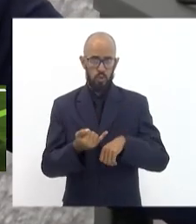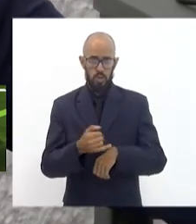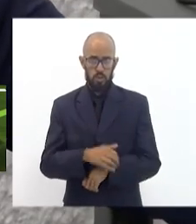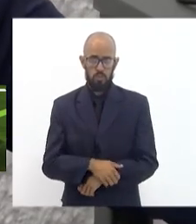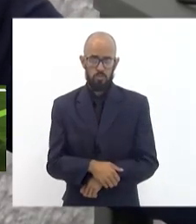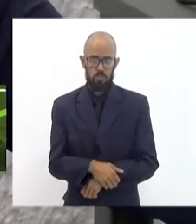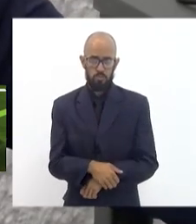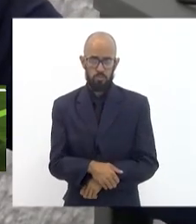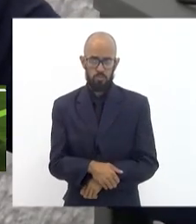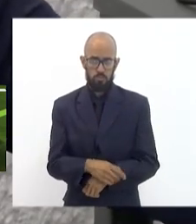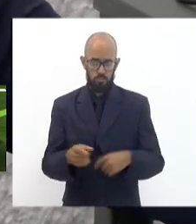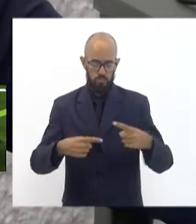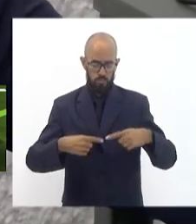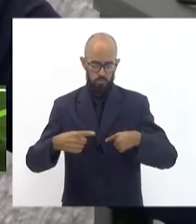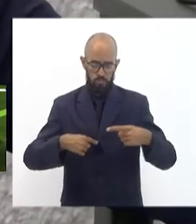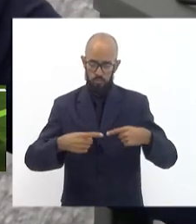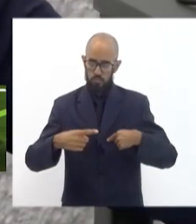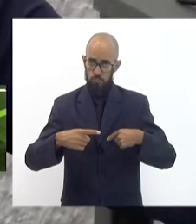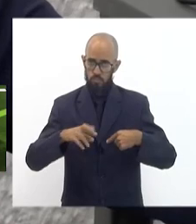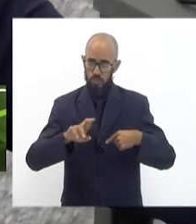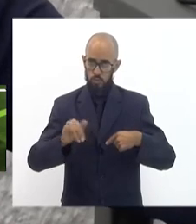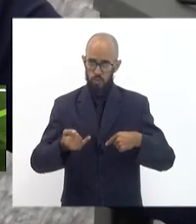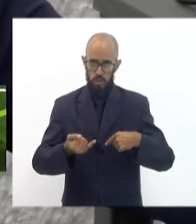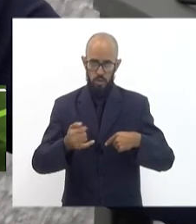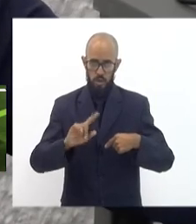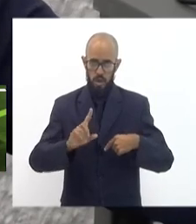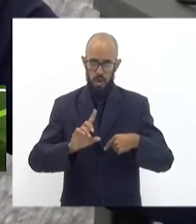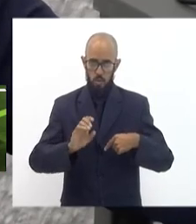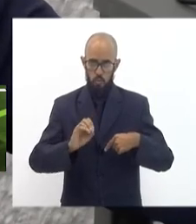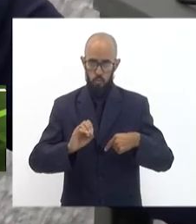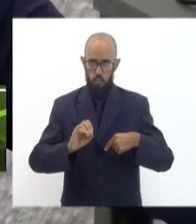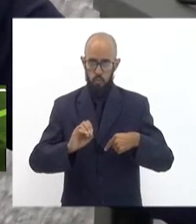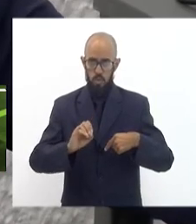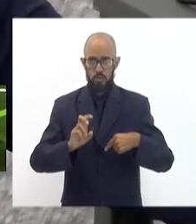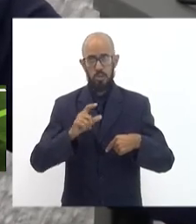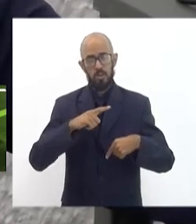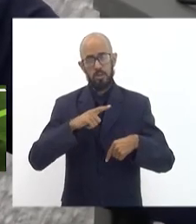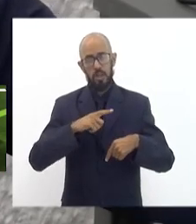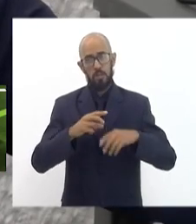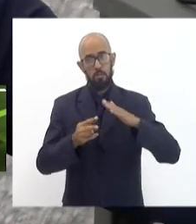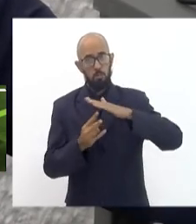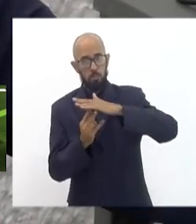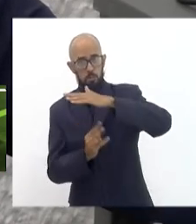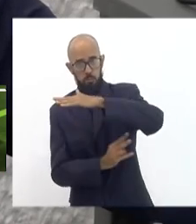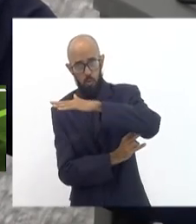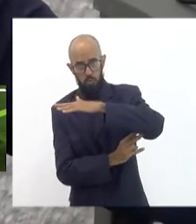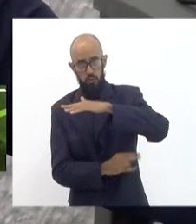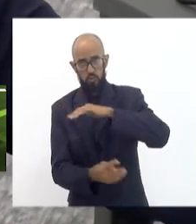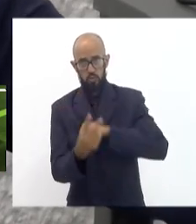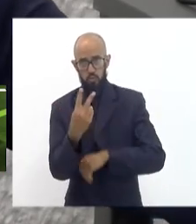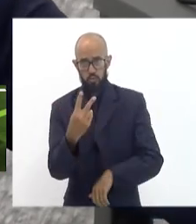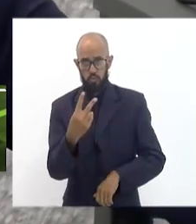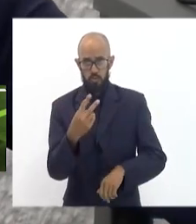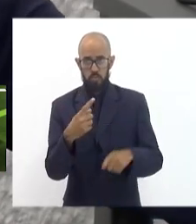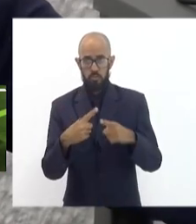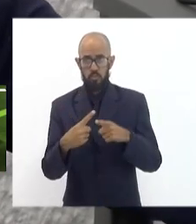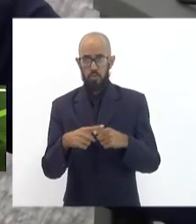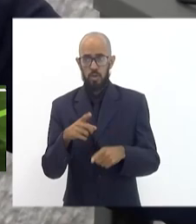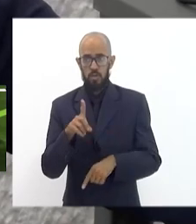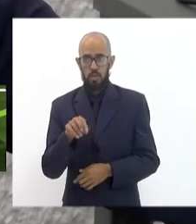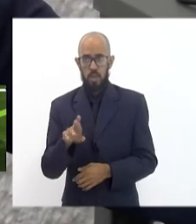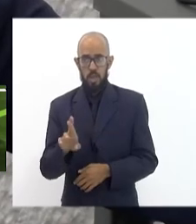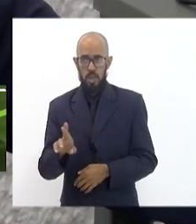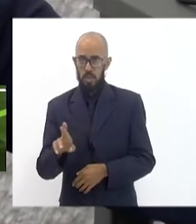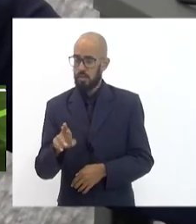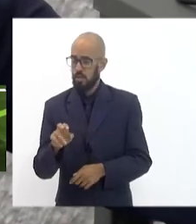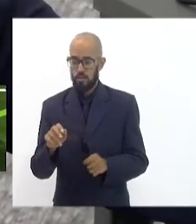em vias do Estado a única Nós temos duas horas sendo feita em Pontes é porque o der naquele